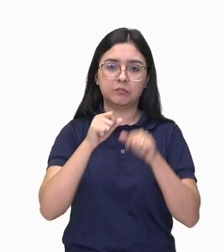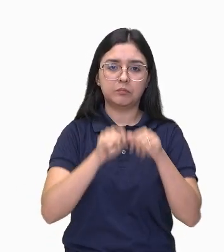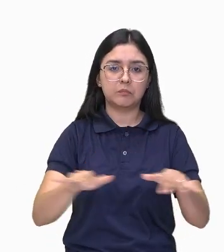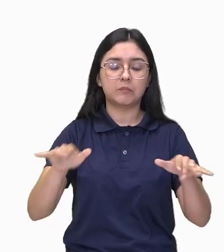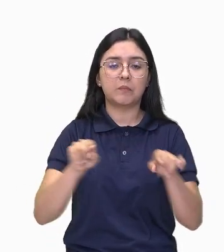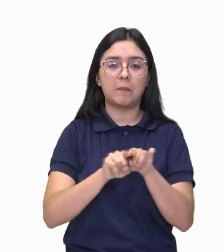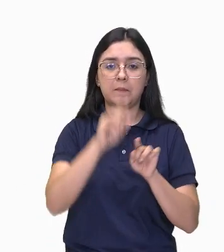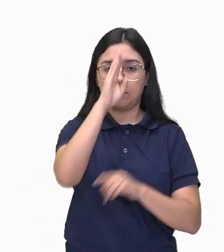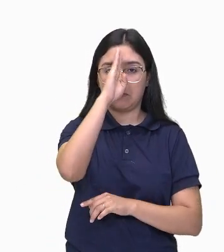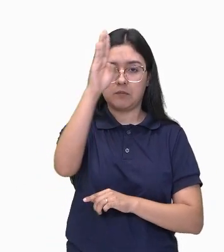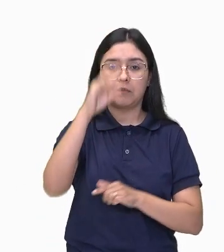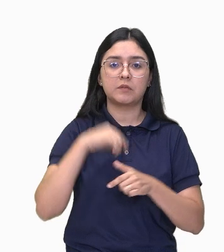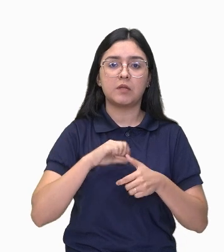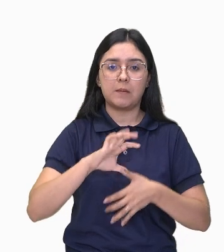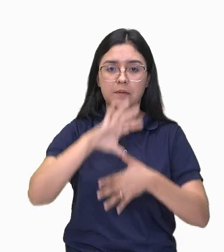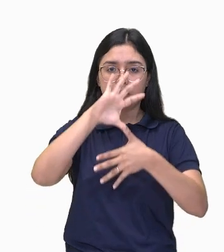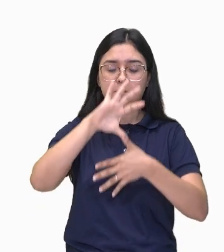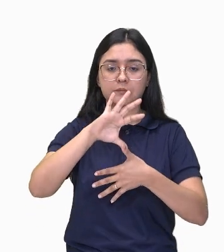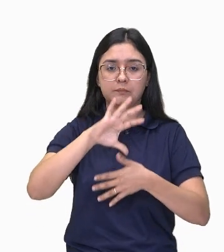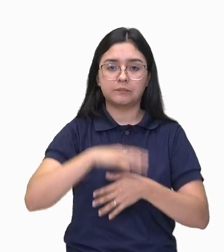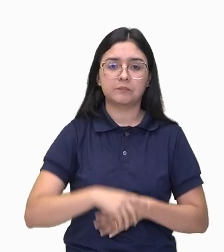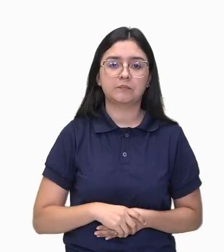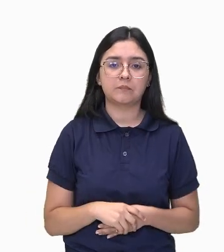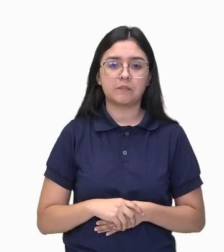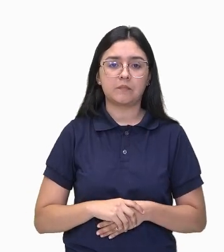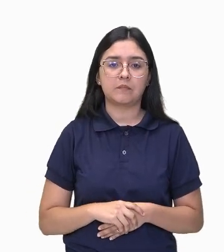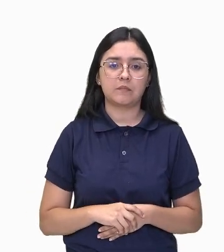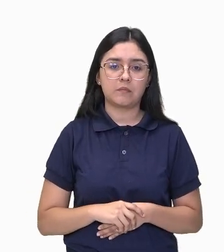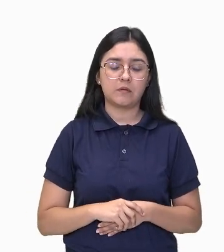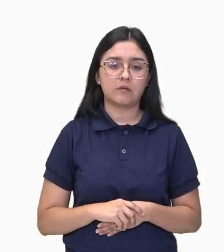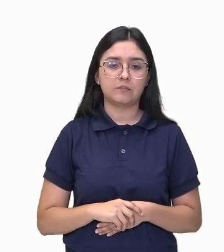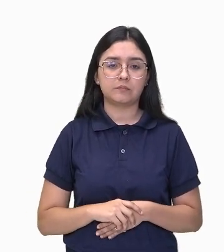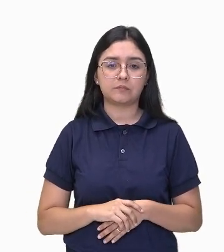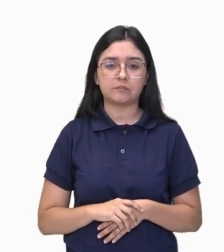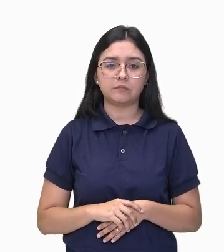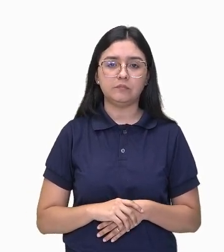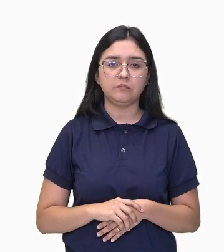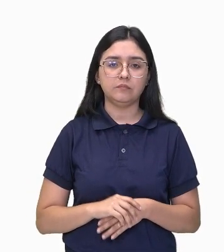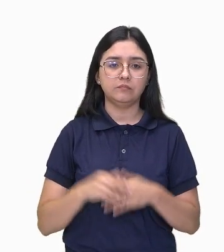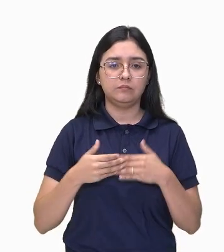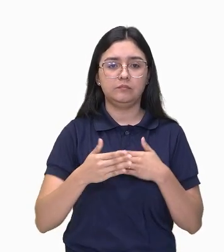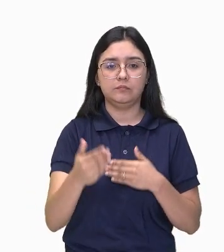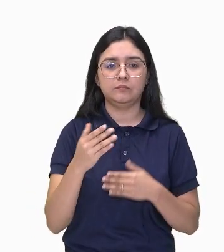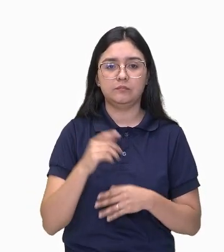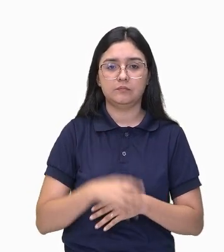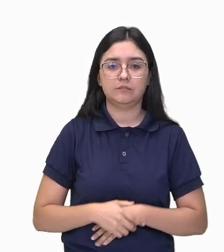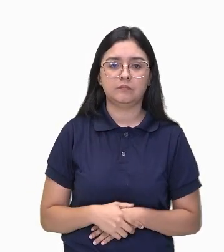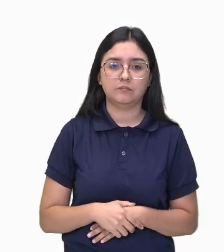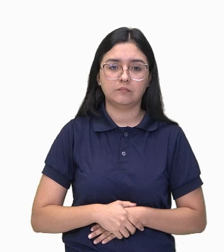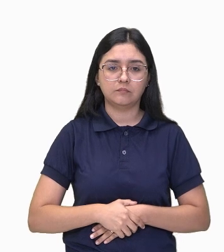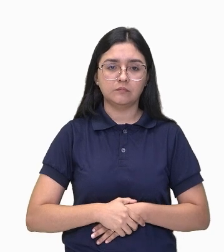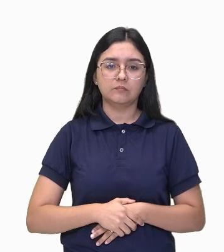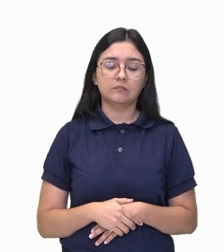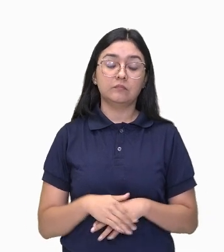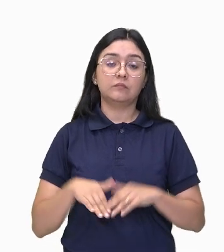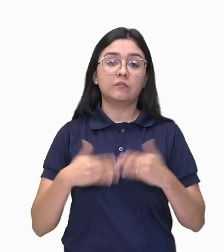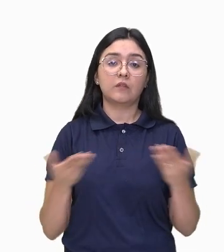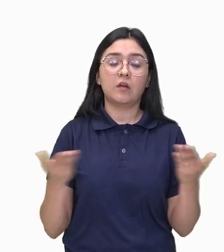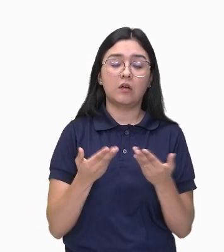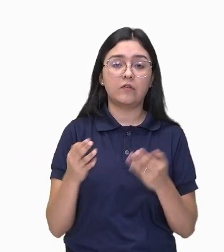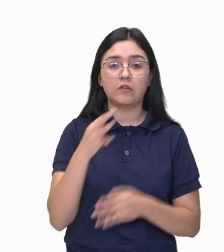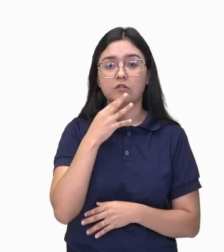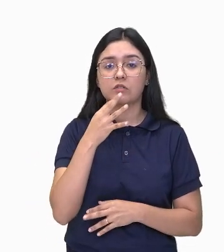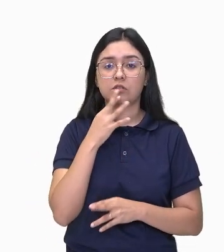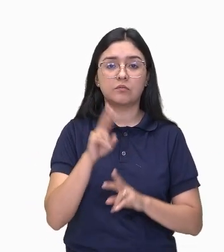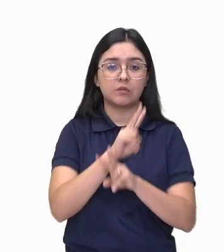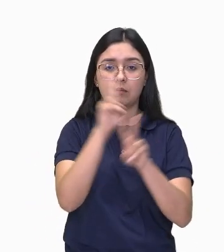região das Américas, América do Sul principalmente. Vamos adiante com o texto, vamos lá. Vamos então conhecer um